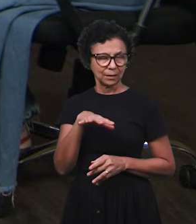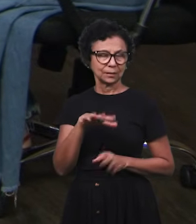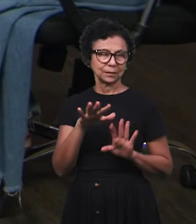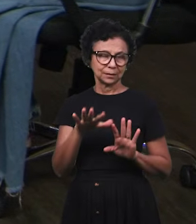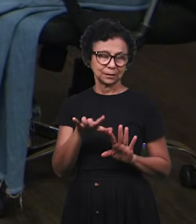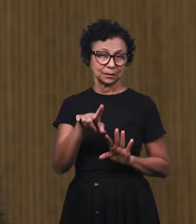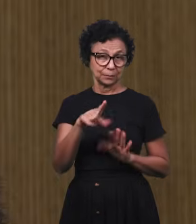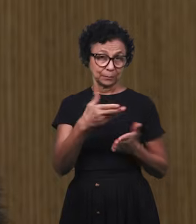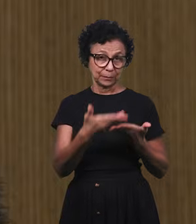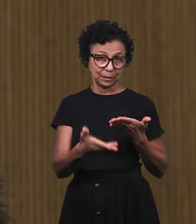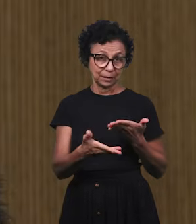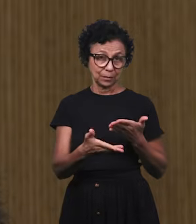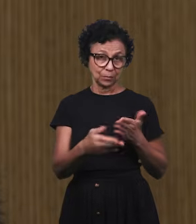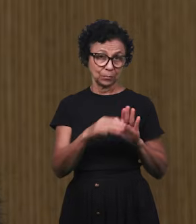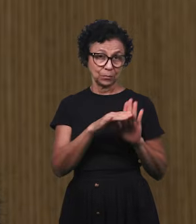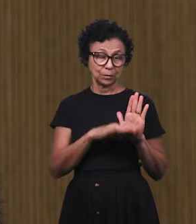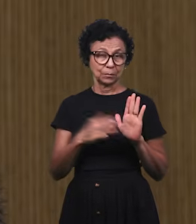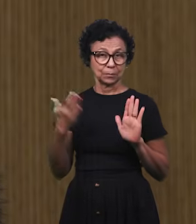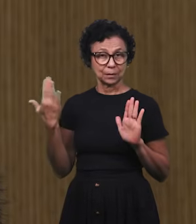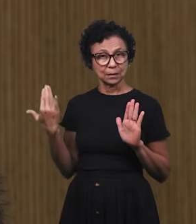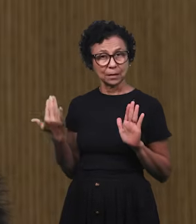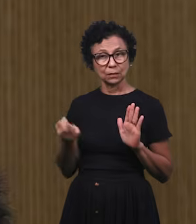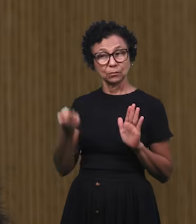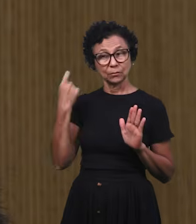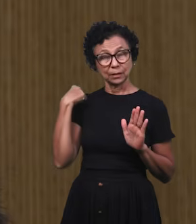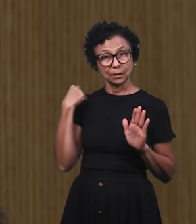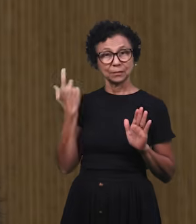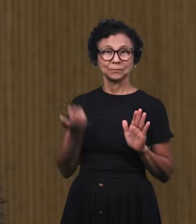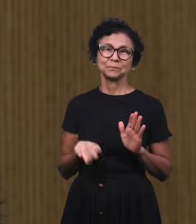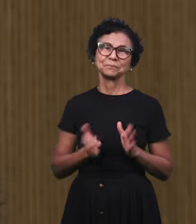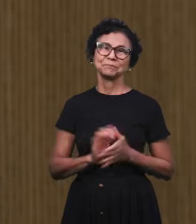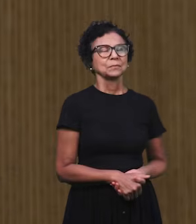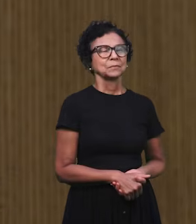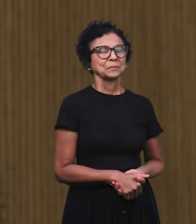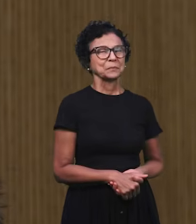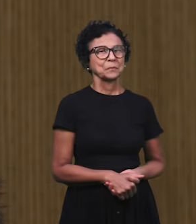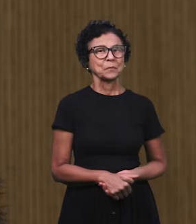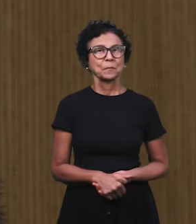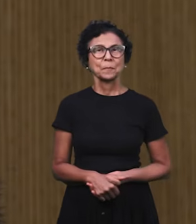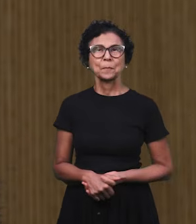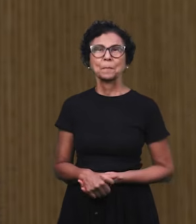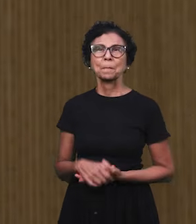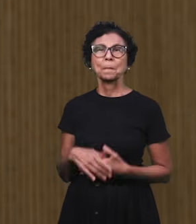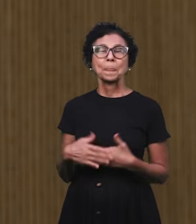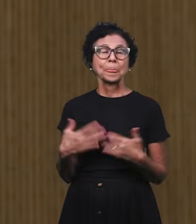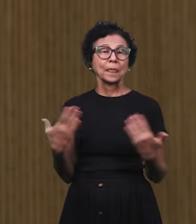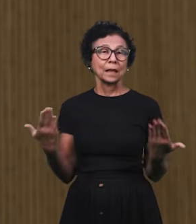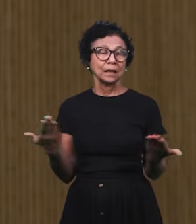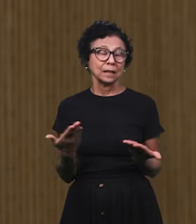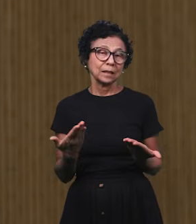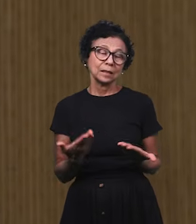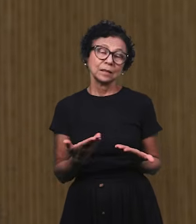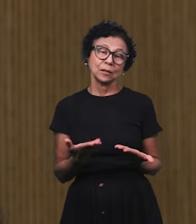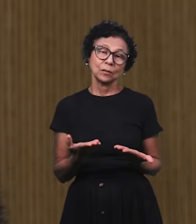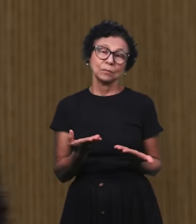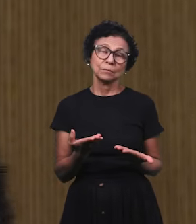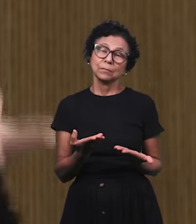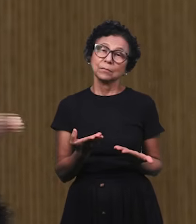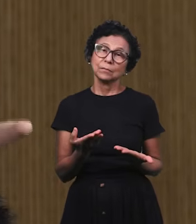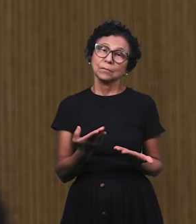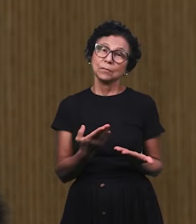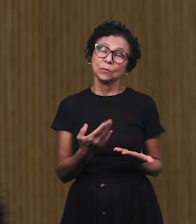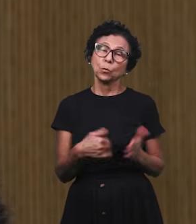jovem, que está aí prestando vestibular, que está na dúvida de qual área que vai seguir. Nós vamos ter vários aqui episódios de falar